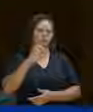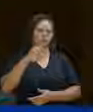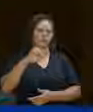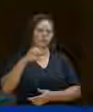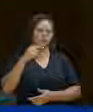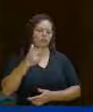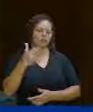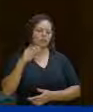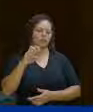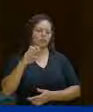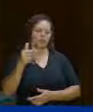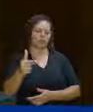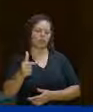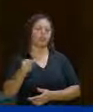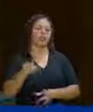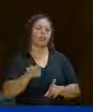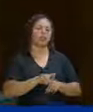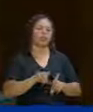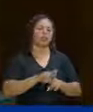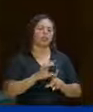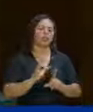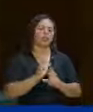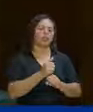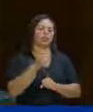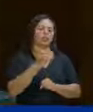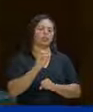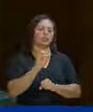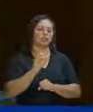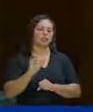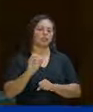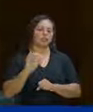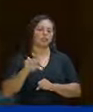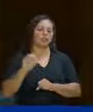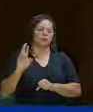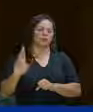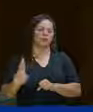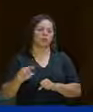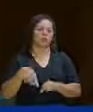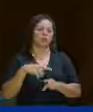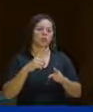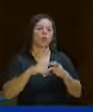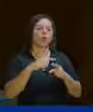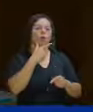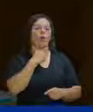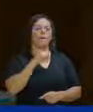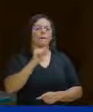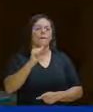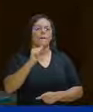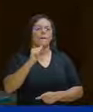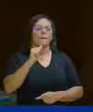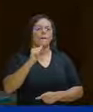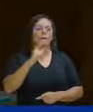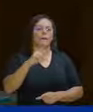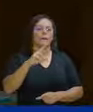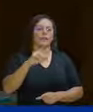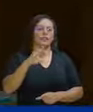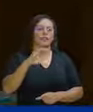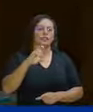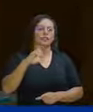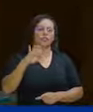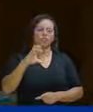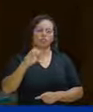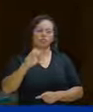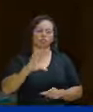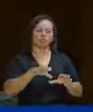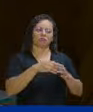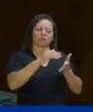519-2252, bem como a quantia de R$ 100 mil ao escritório Aparecido Silva Sociedade Unipessoal de Advocacia,